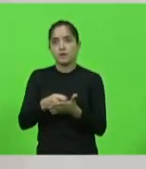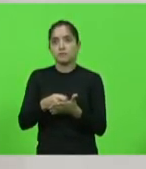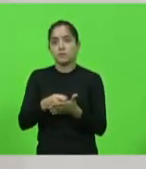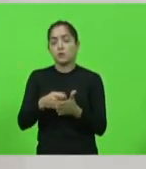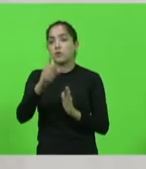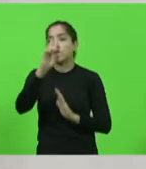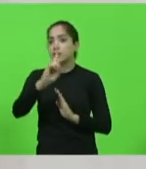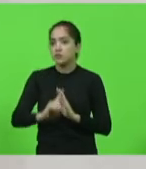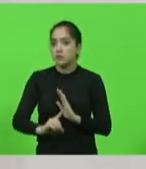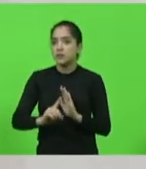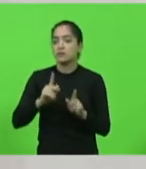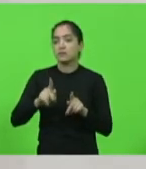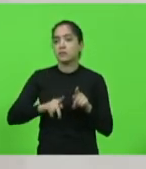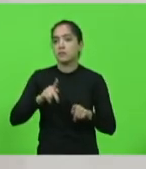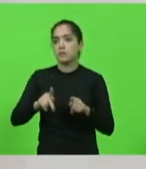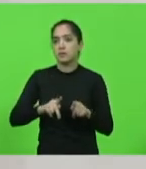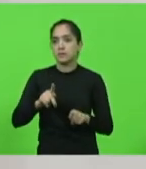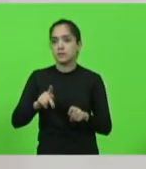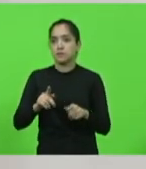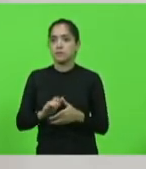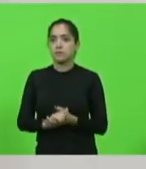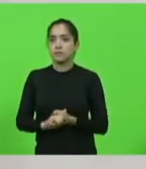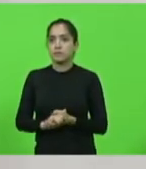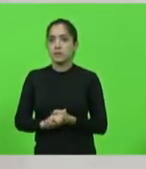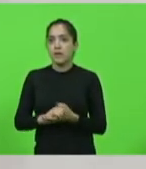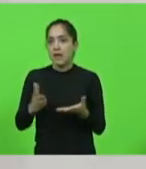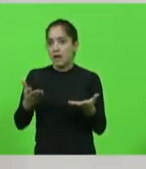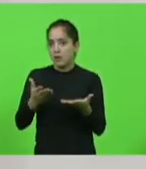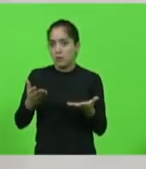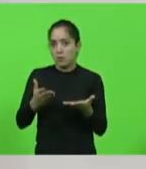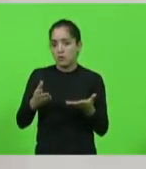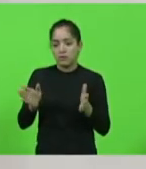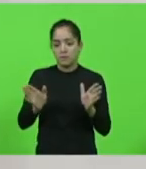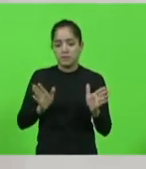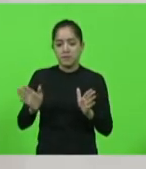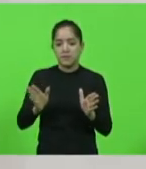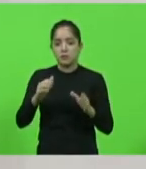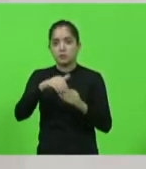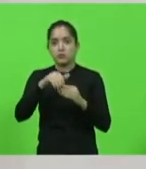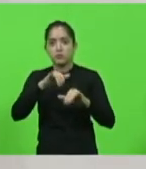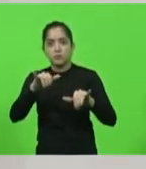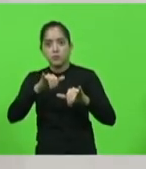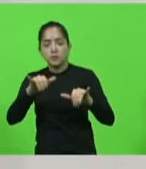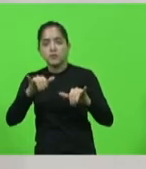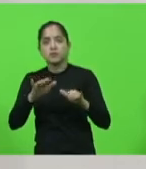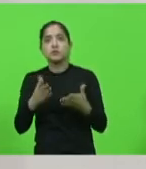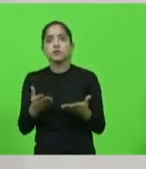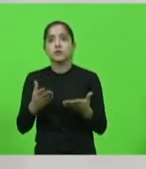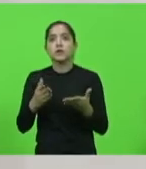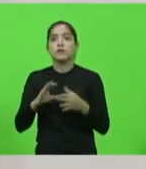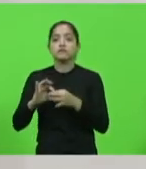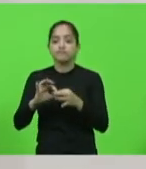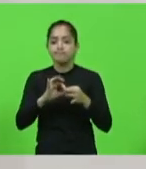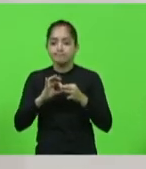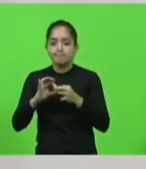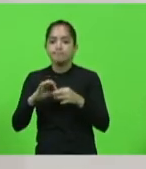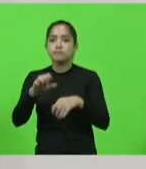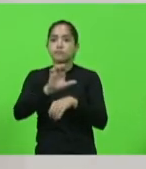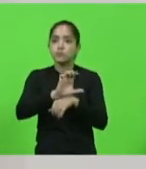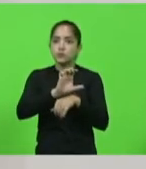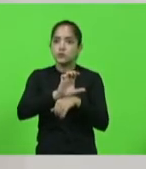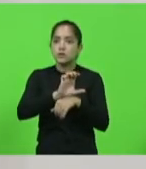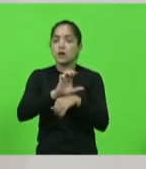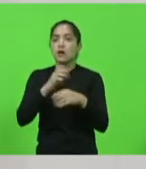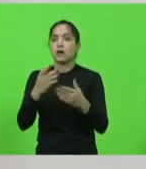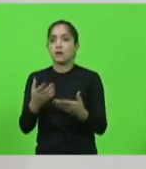direito dos catarinenses. Sim, agora não é época de política, agora é época da União, do Estado, fazer